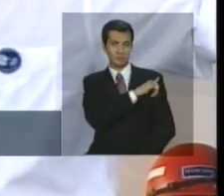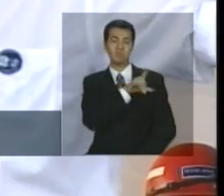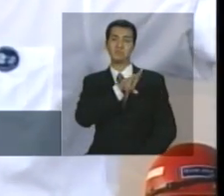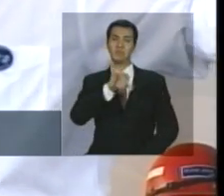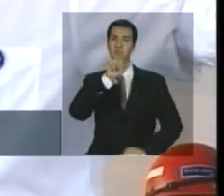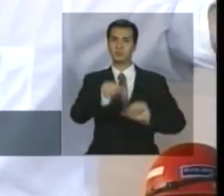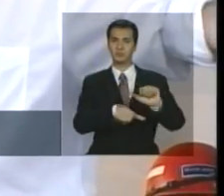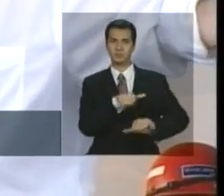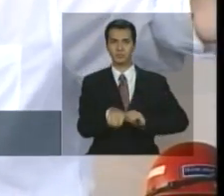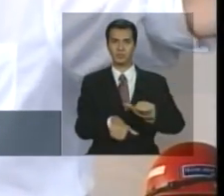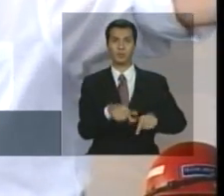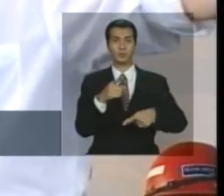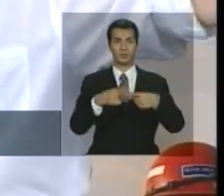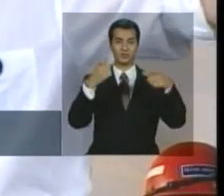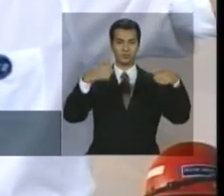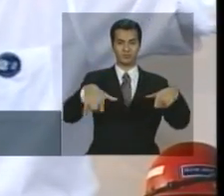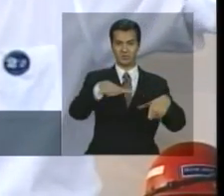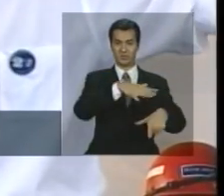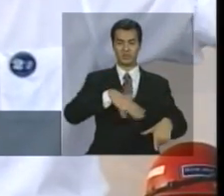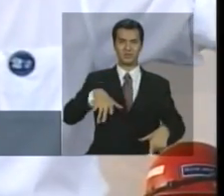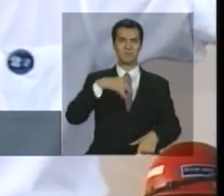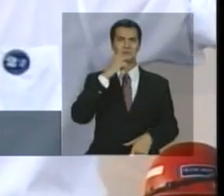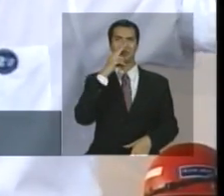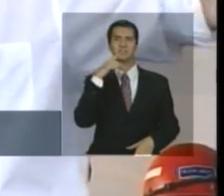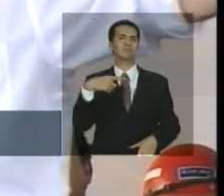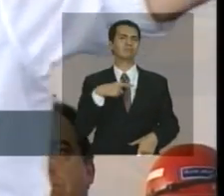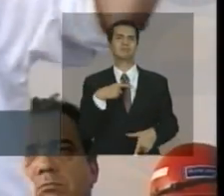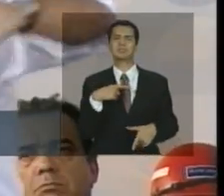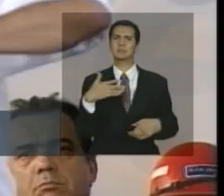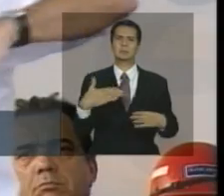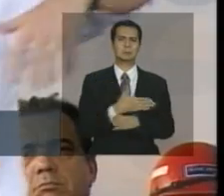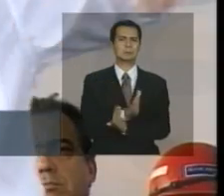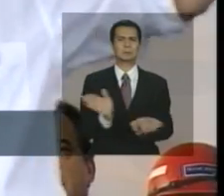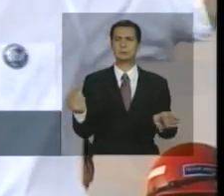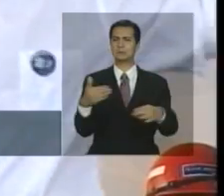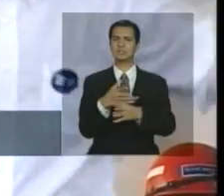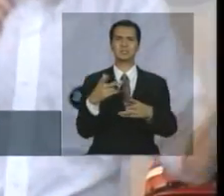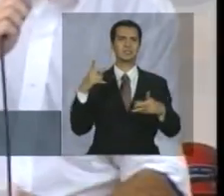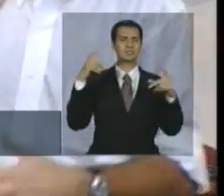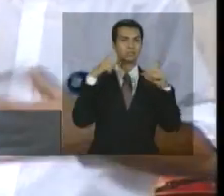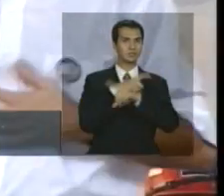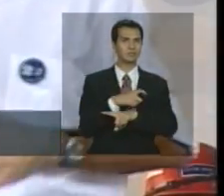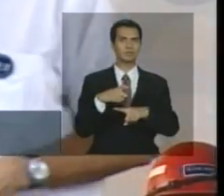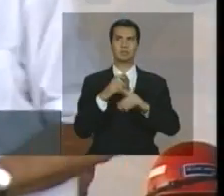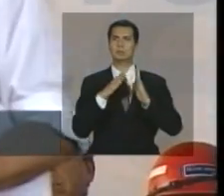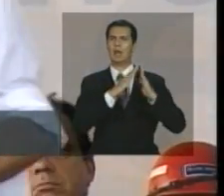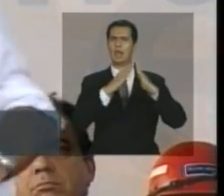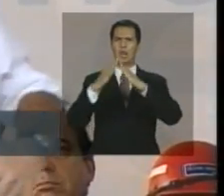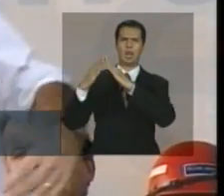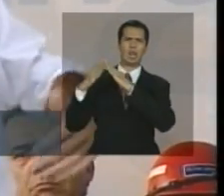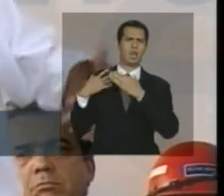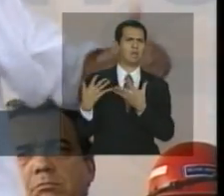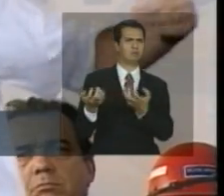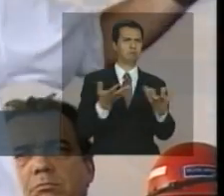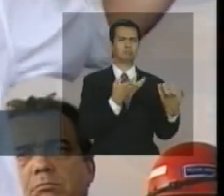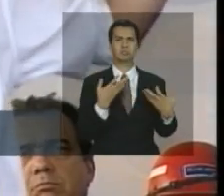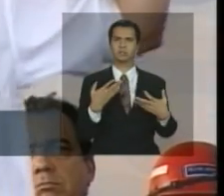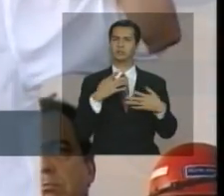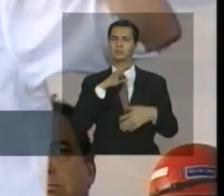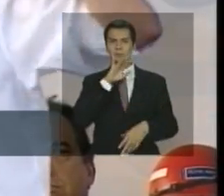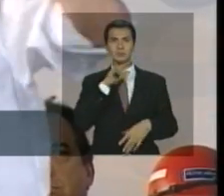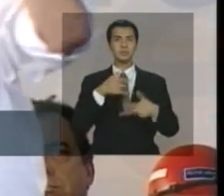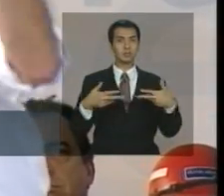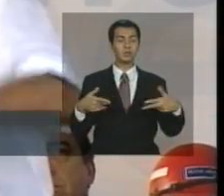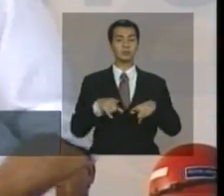talvez representasse um dos maiores nós da cidade do Rio de Janeiro, de adensamento excessivo, de ocupação ruim, e a gente vai ver